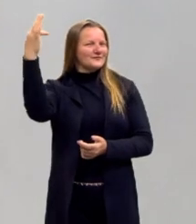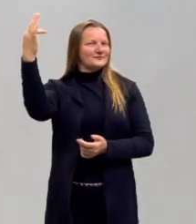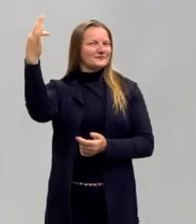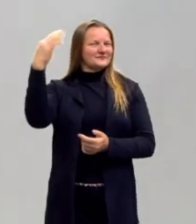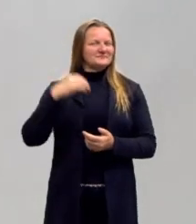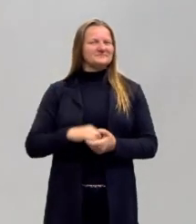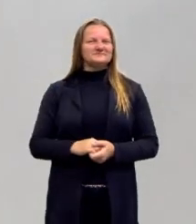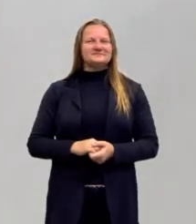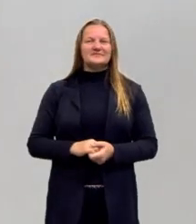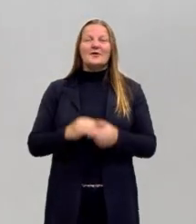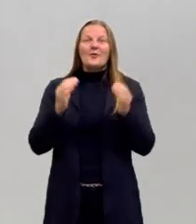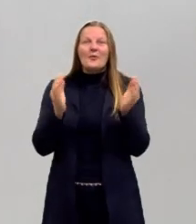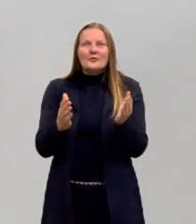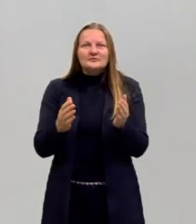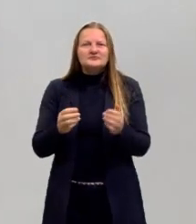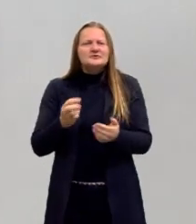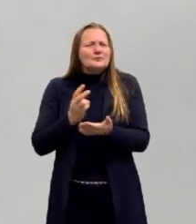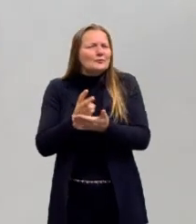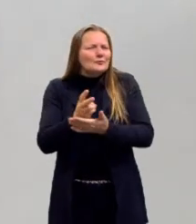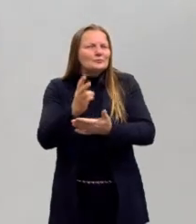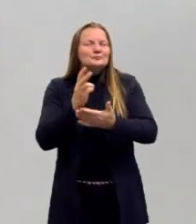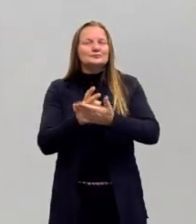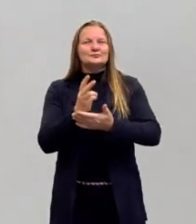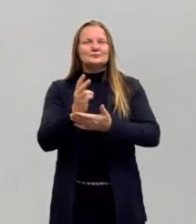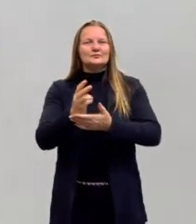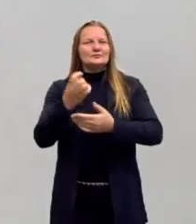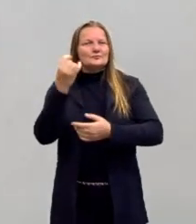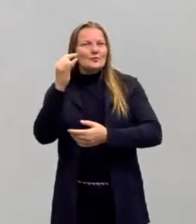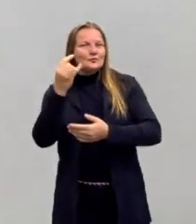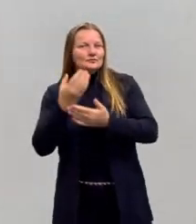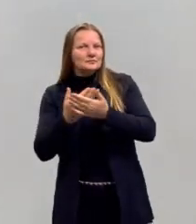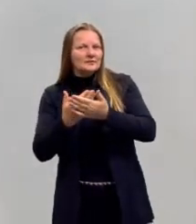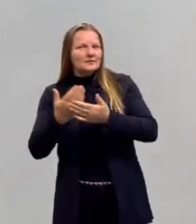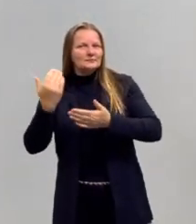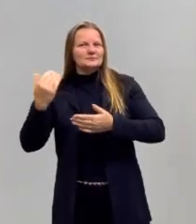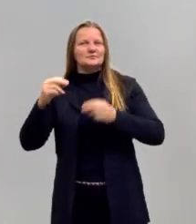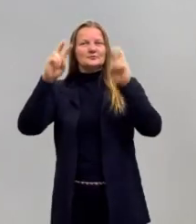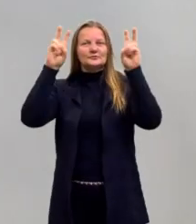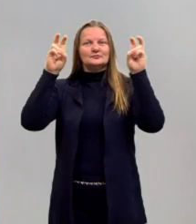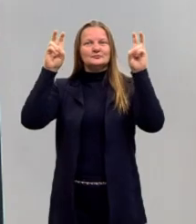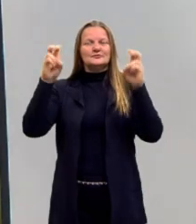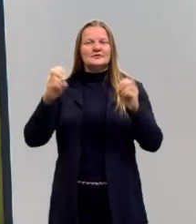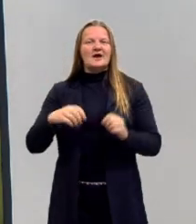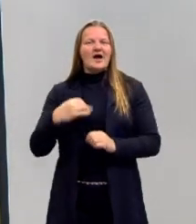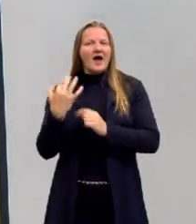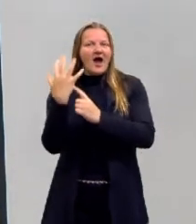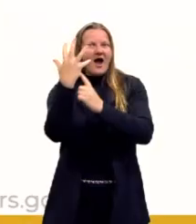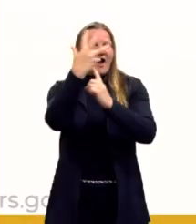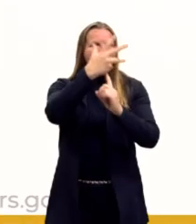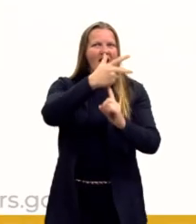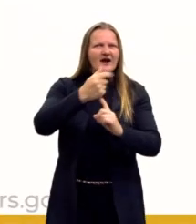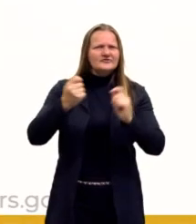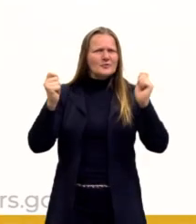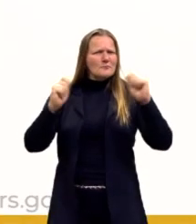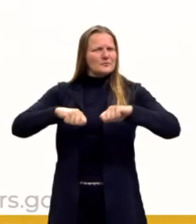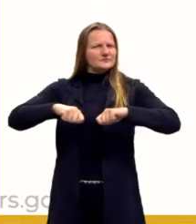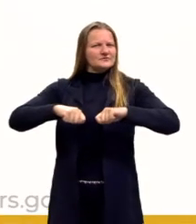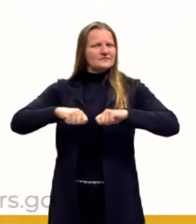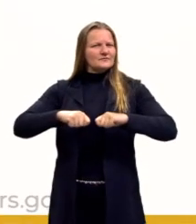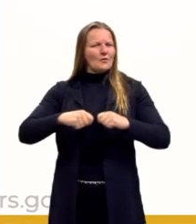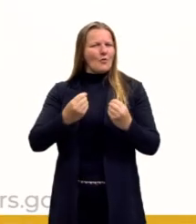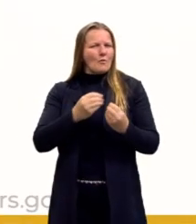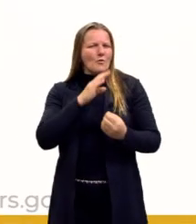hoje vamos dar um pouco de continuidade da última aula vamos falar sobre a arte como possibilidade de